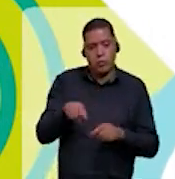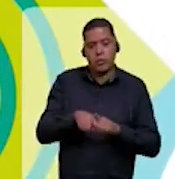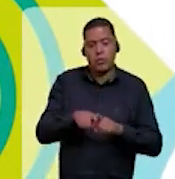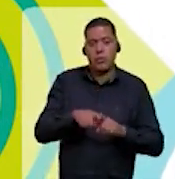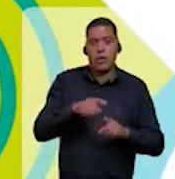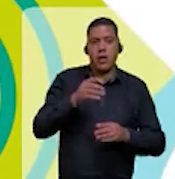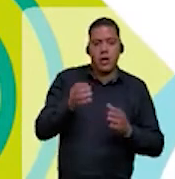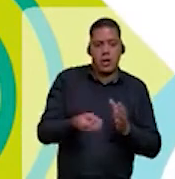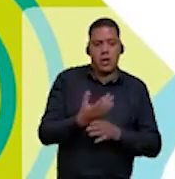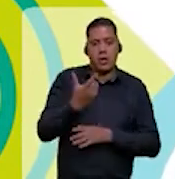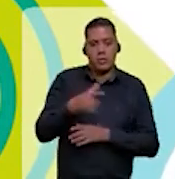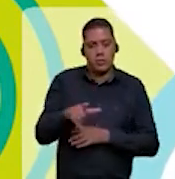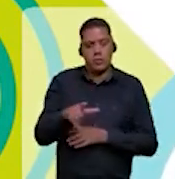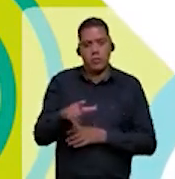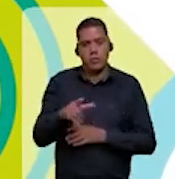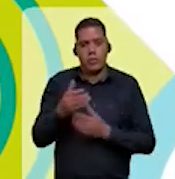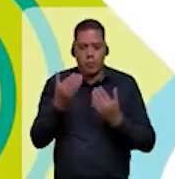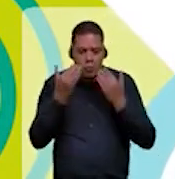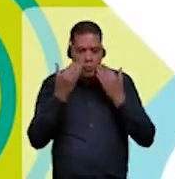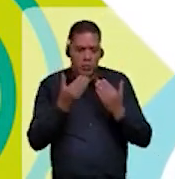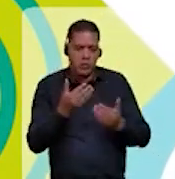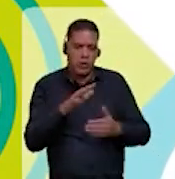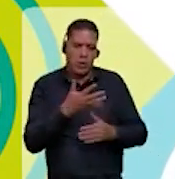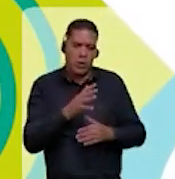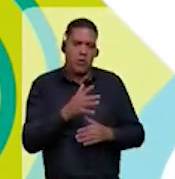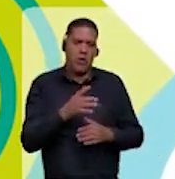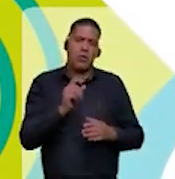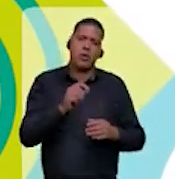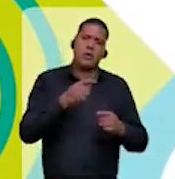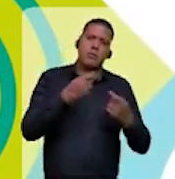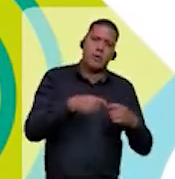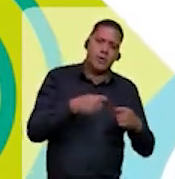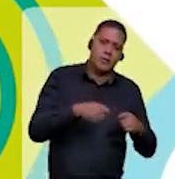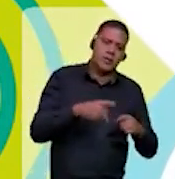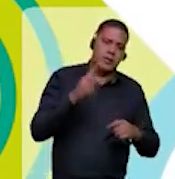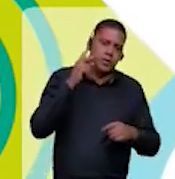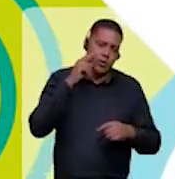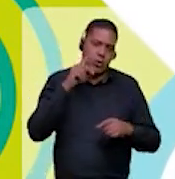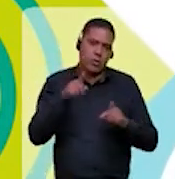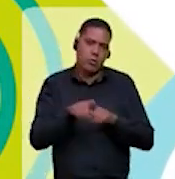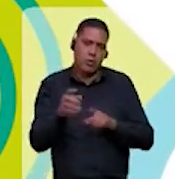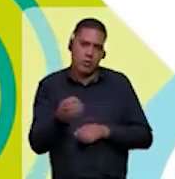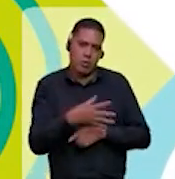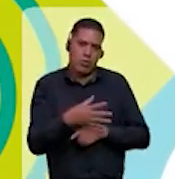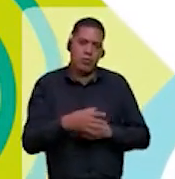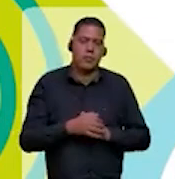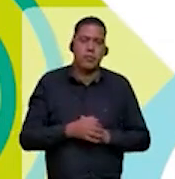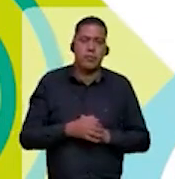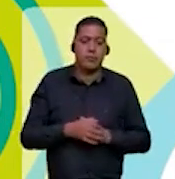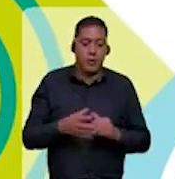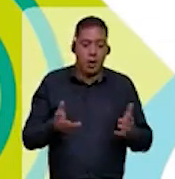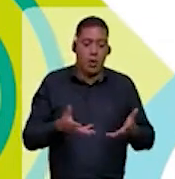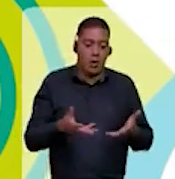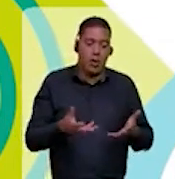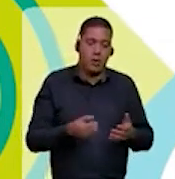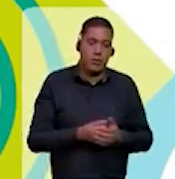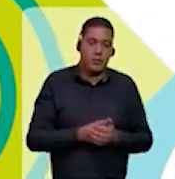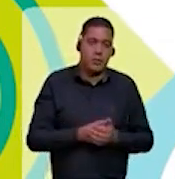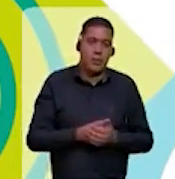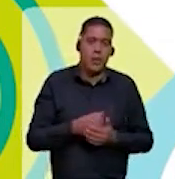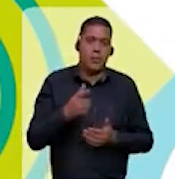de reconstruí-lo apontando Talvez para o necessário historicamente novo recentemente